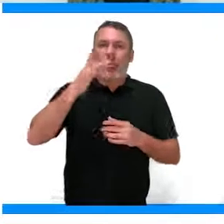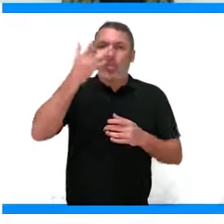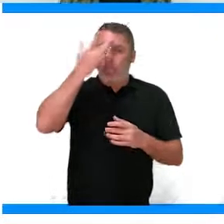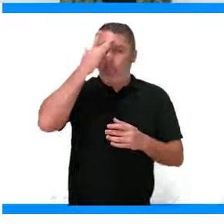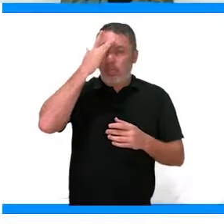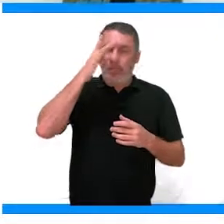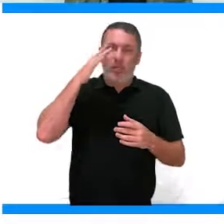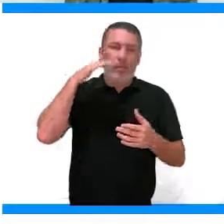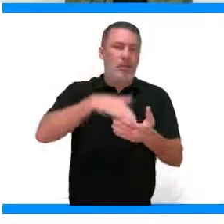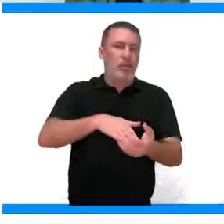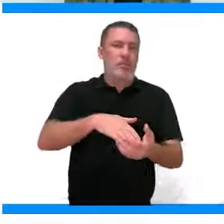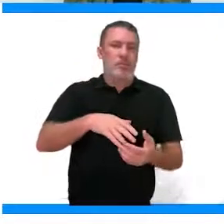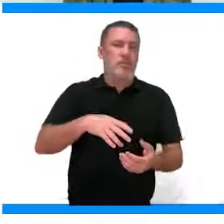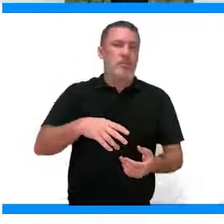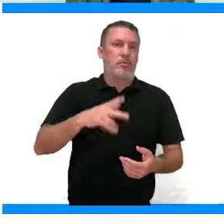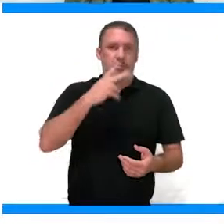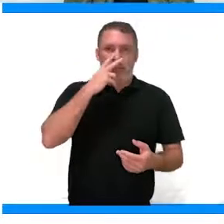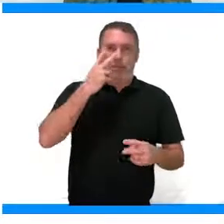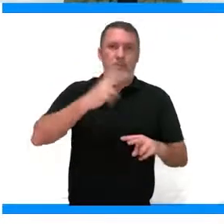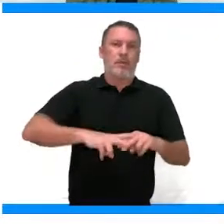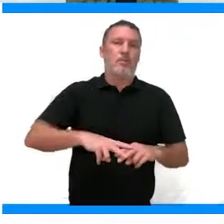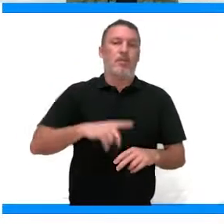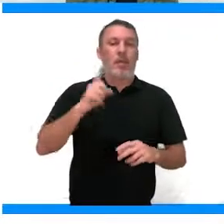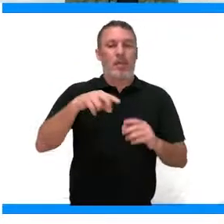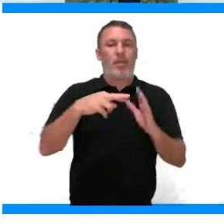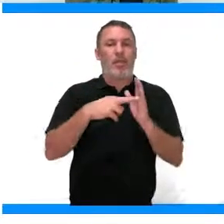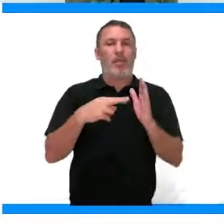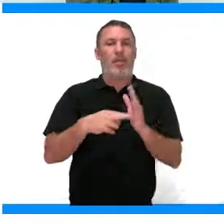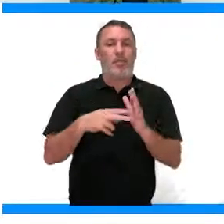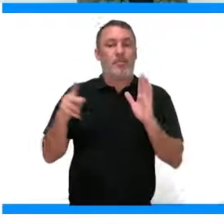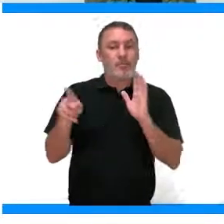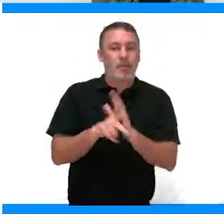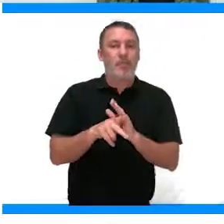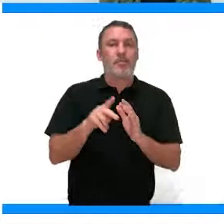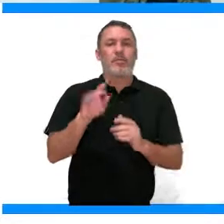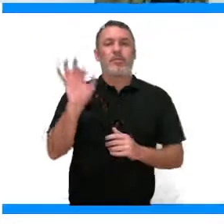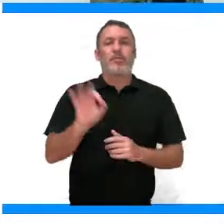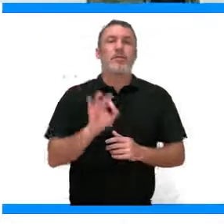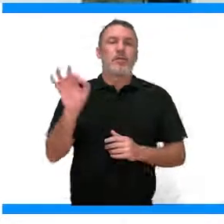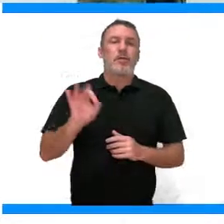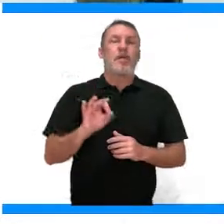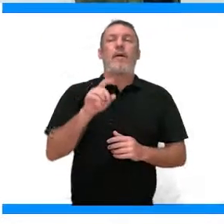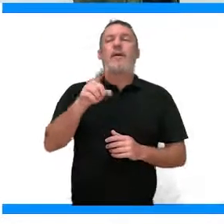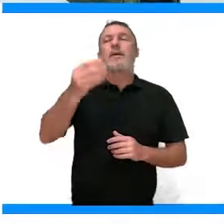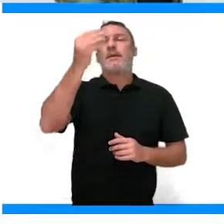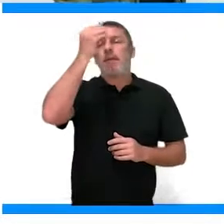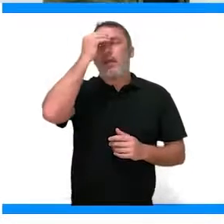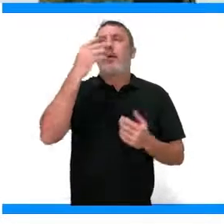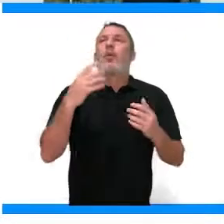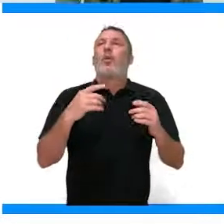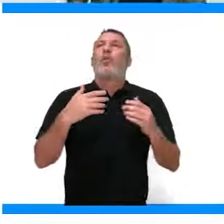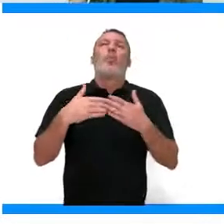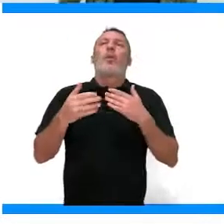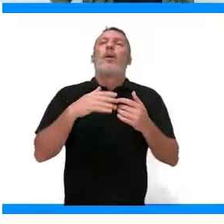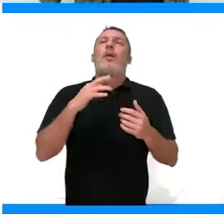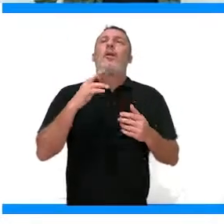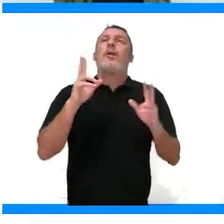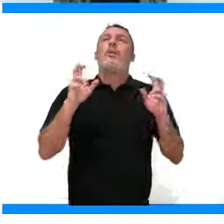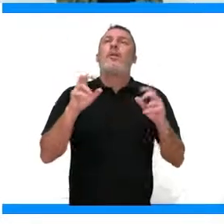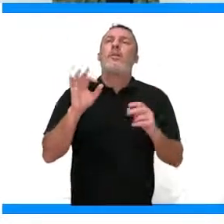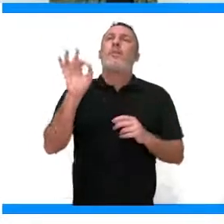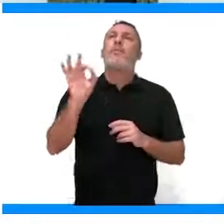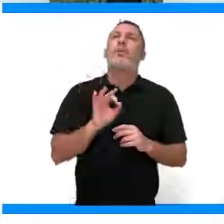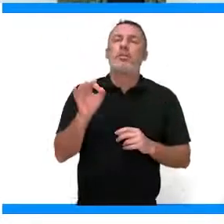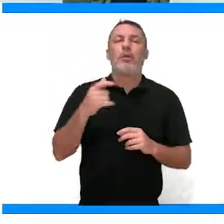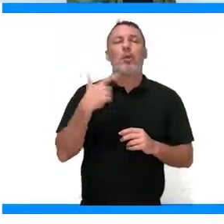regra universal da porcentagem, que vai te ajudar a resolver todos os problemas de porcentagem do Enem. Se